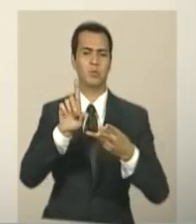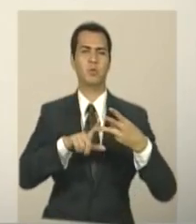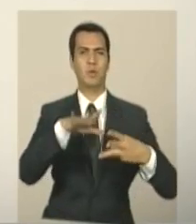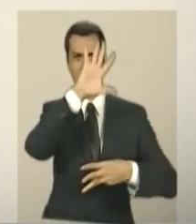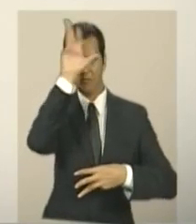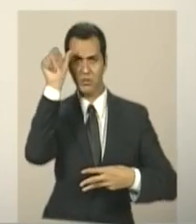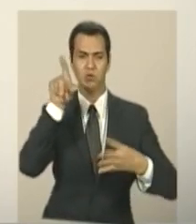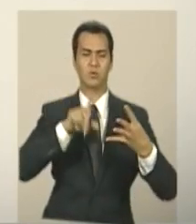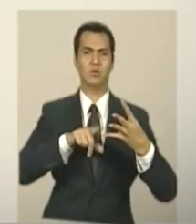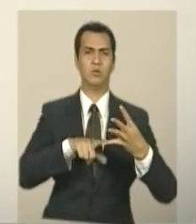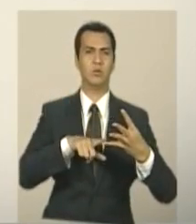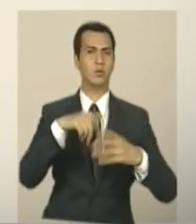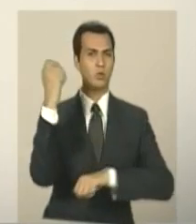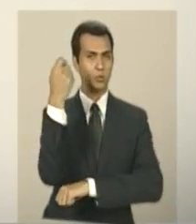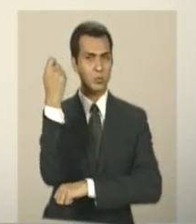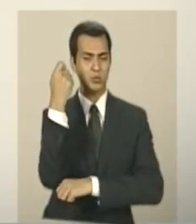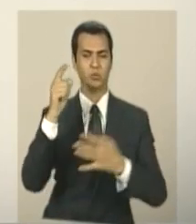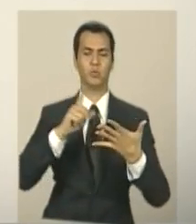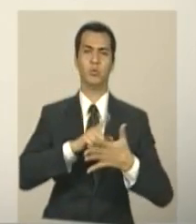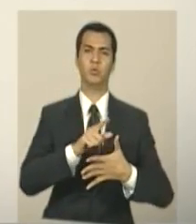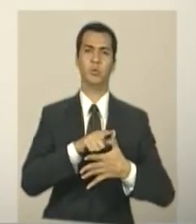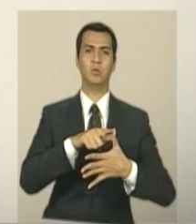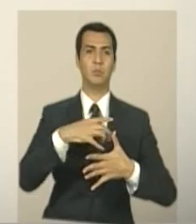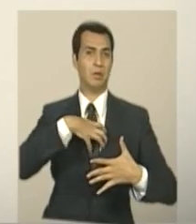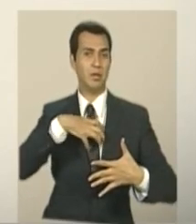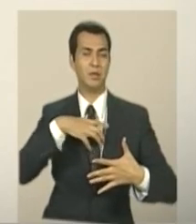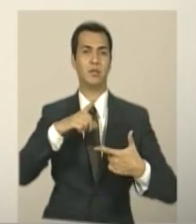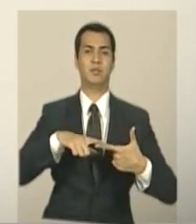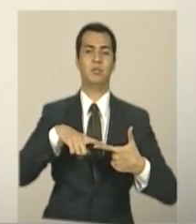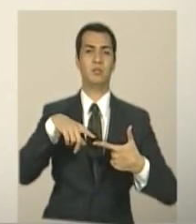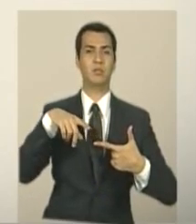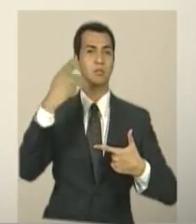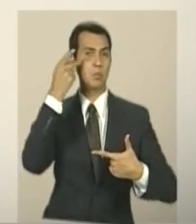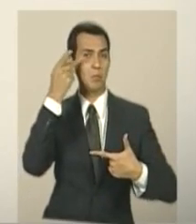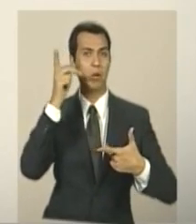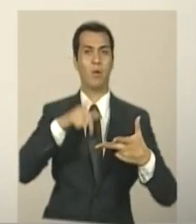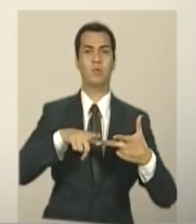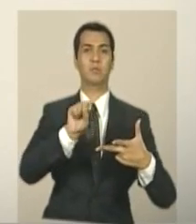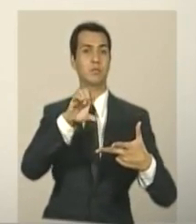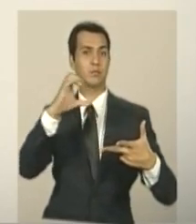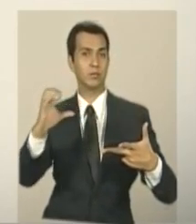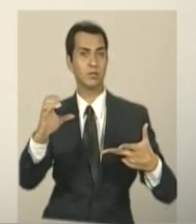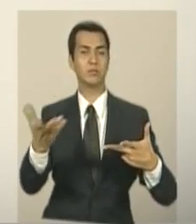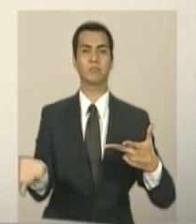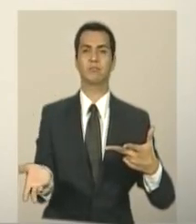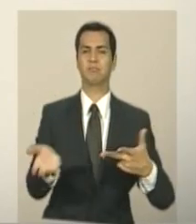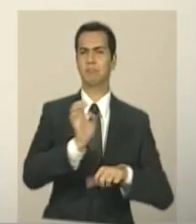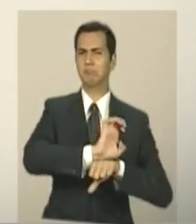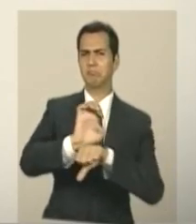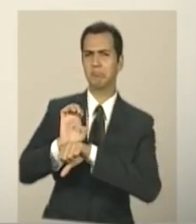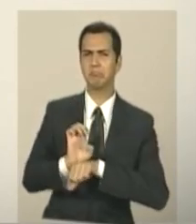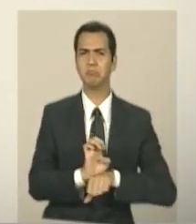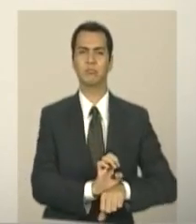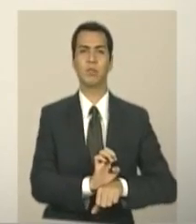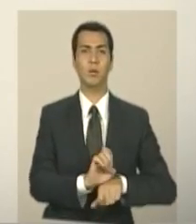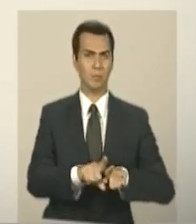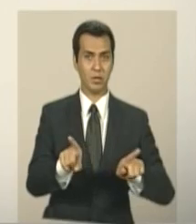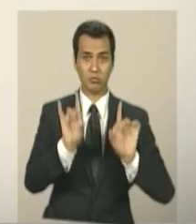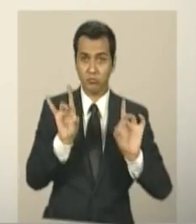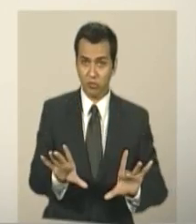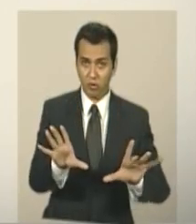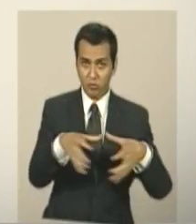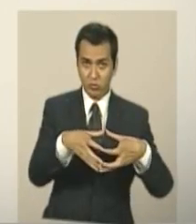Sul na Bahia em São Paulo e em Santa Catarina mas não é só para esses estados que a indústria